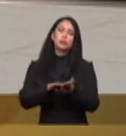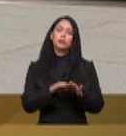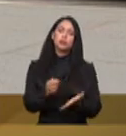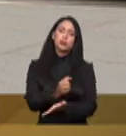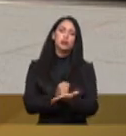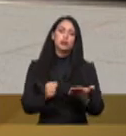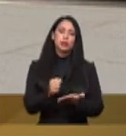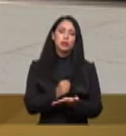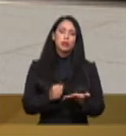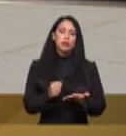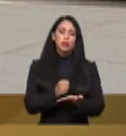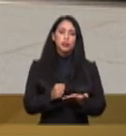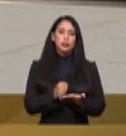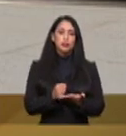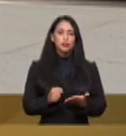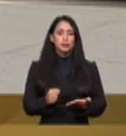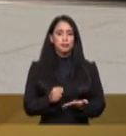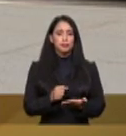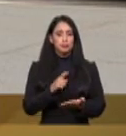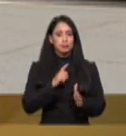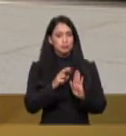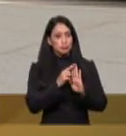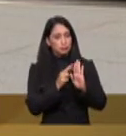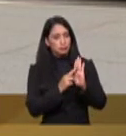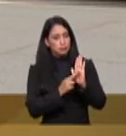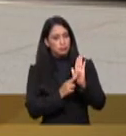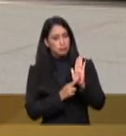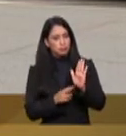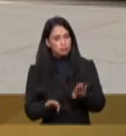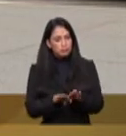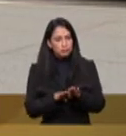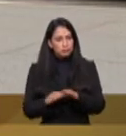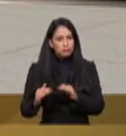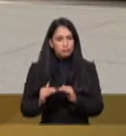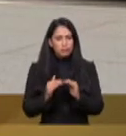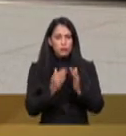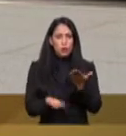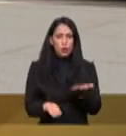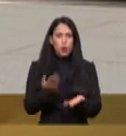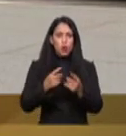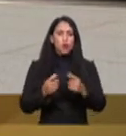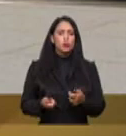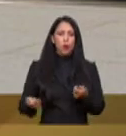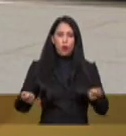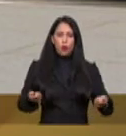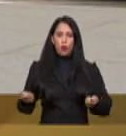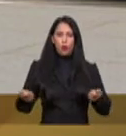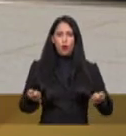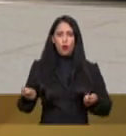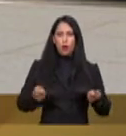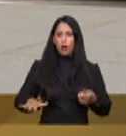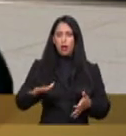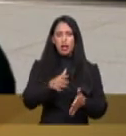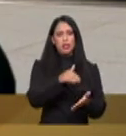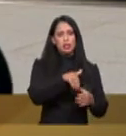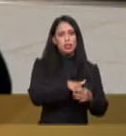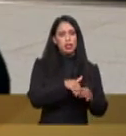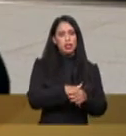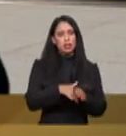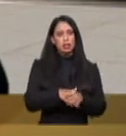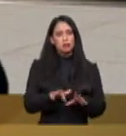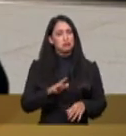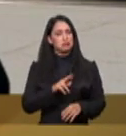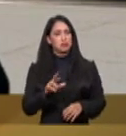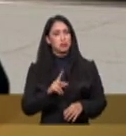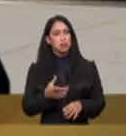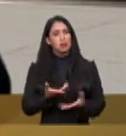princípios fundamentais, o que se reflete em regras e condições equilibradas de concorrência no âmbito eleitoral por razões históricas e sociais que nenhum de